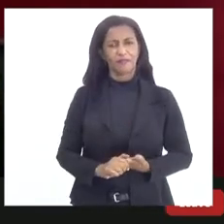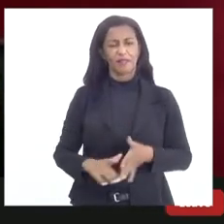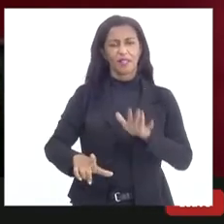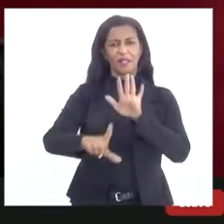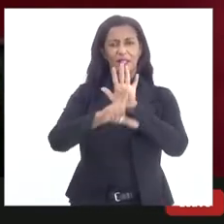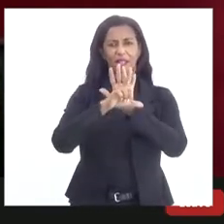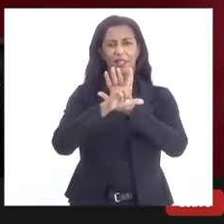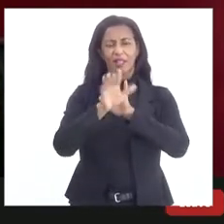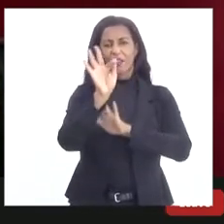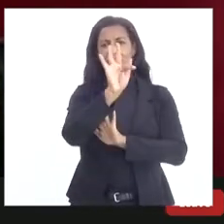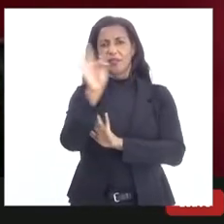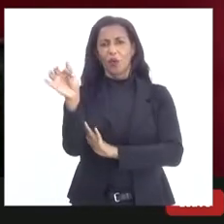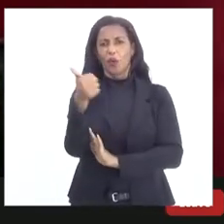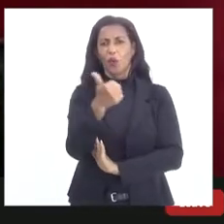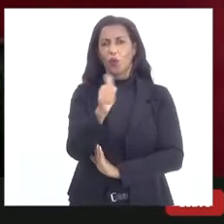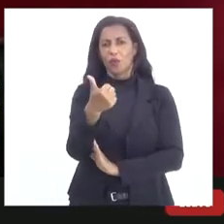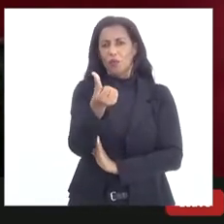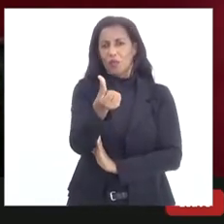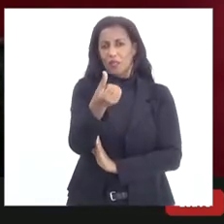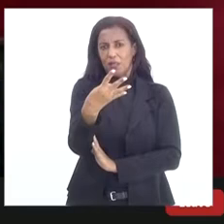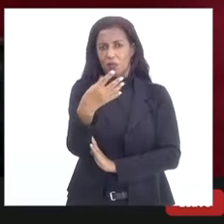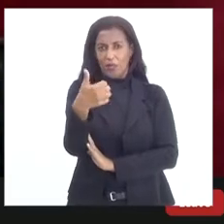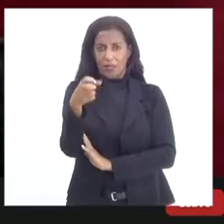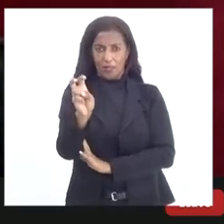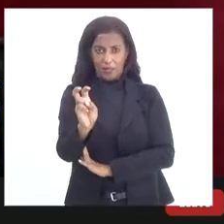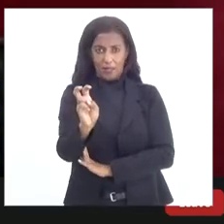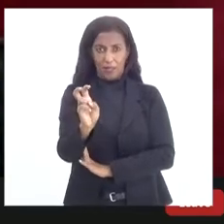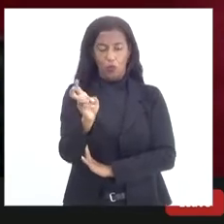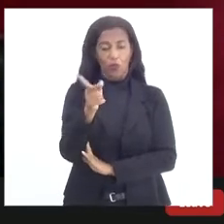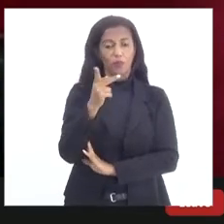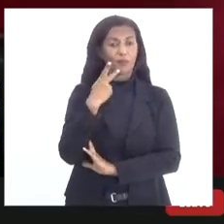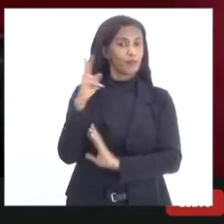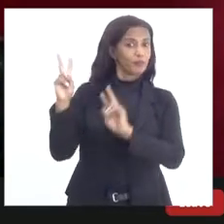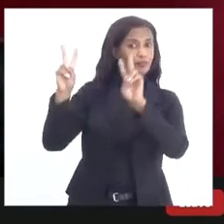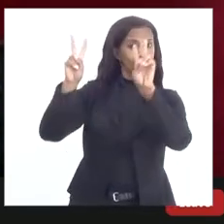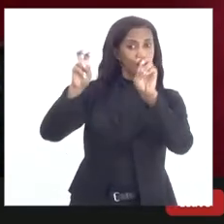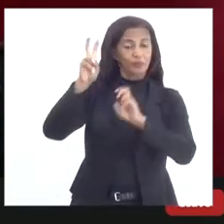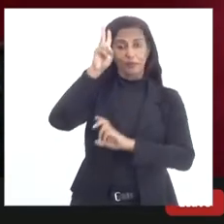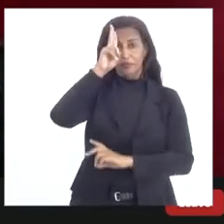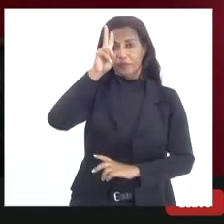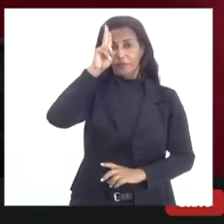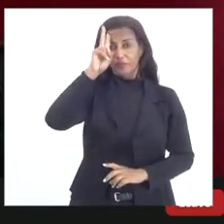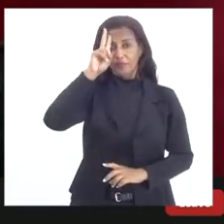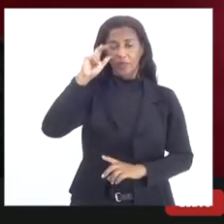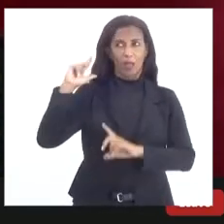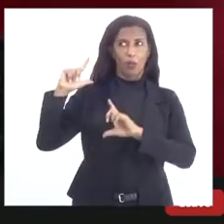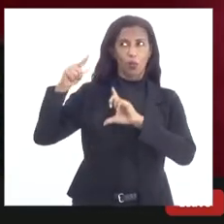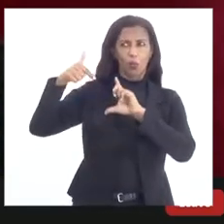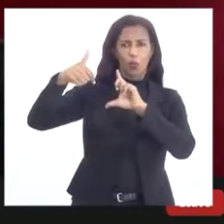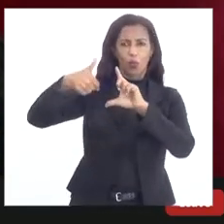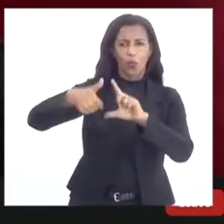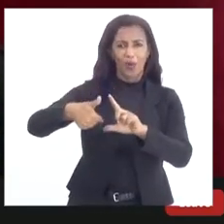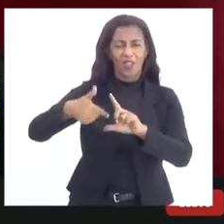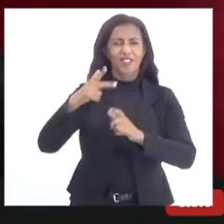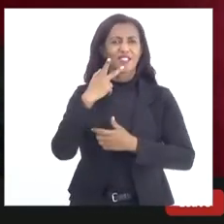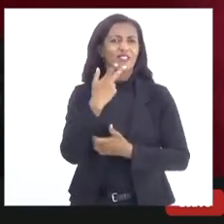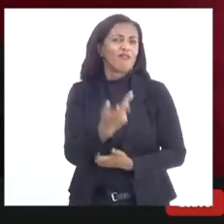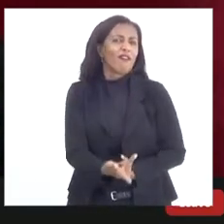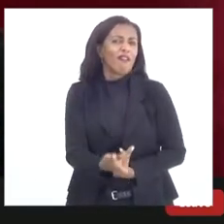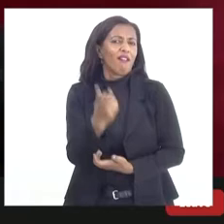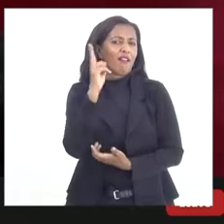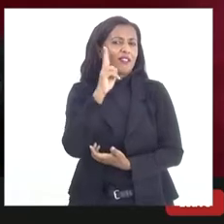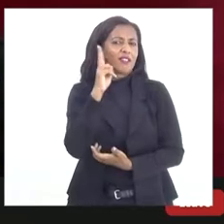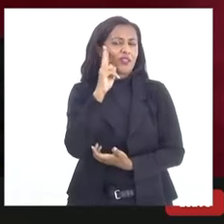Lei Federal 11.645, que trata da história, né, de se contar a história